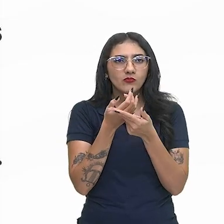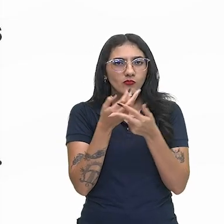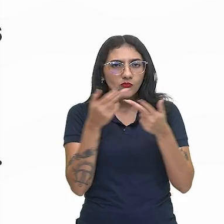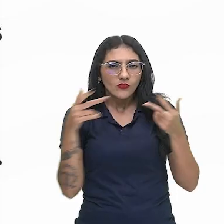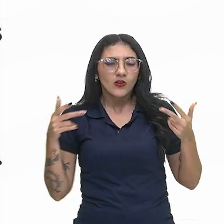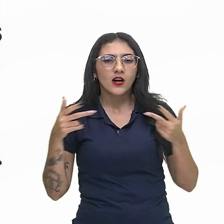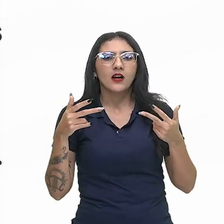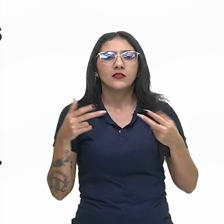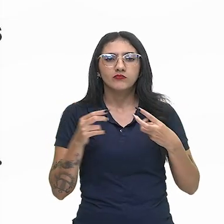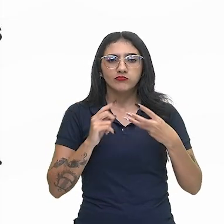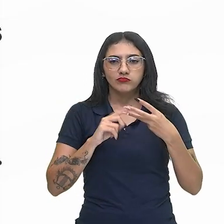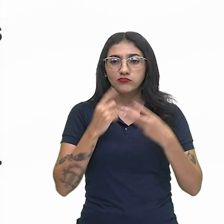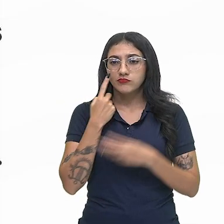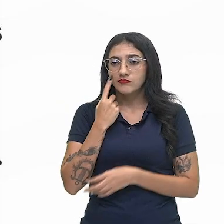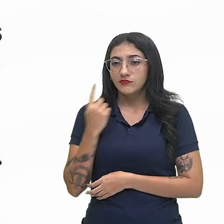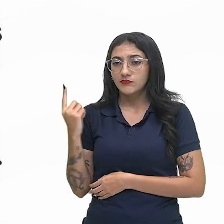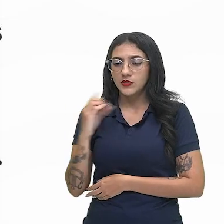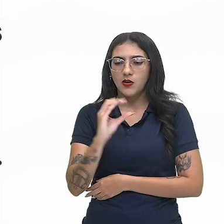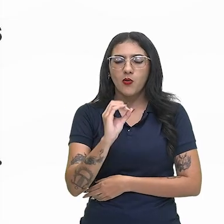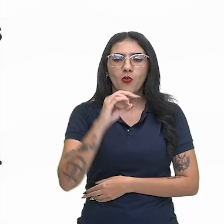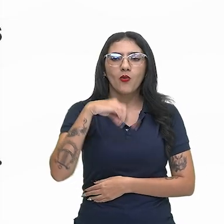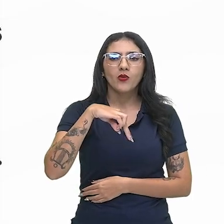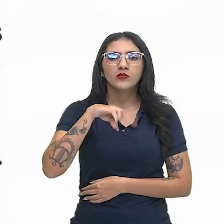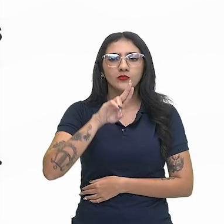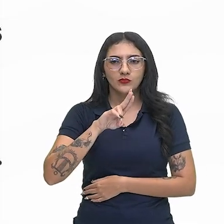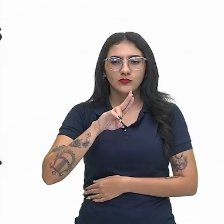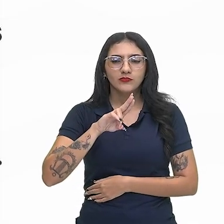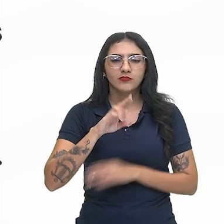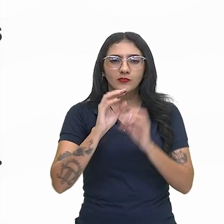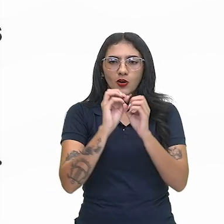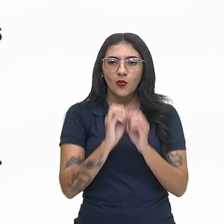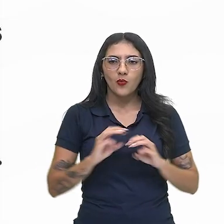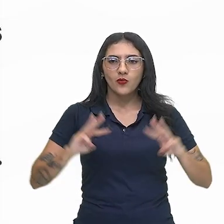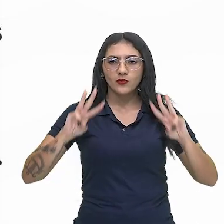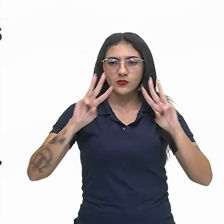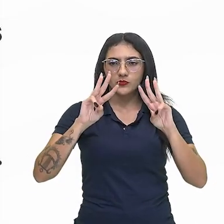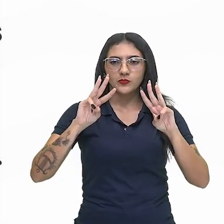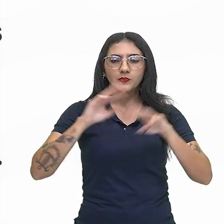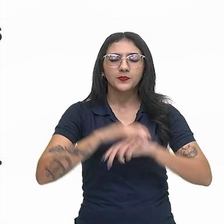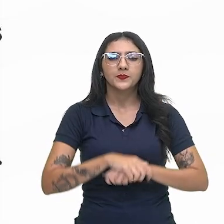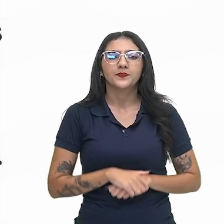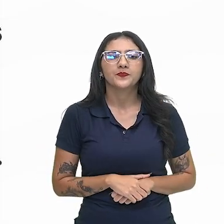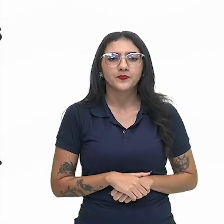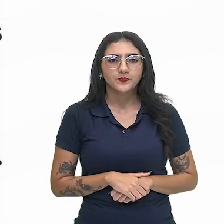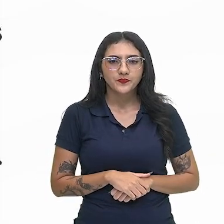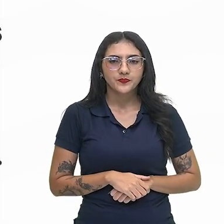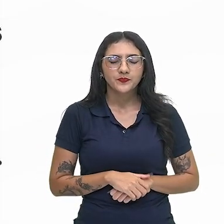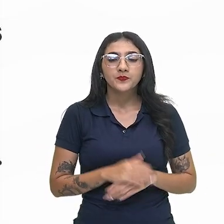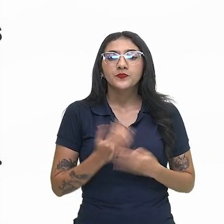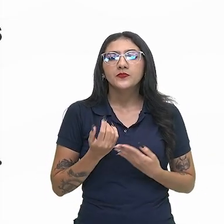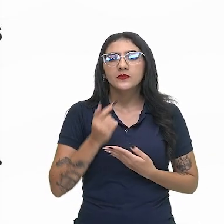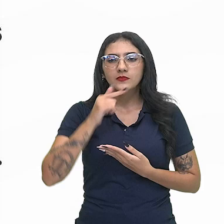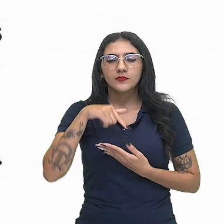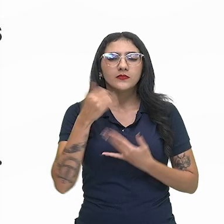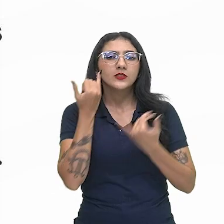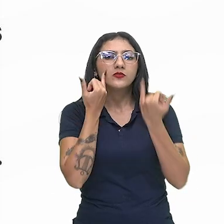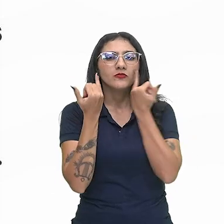e índices é a ONU, que é a Organização das Nações Unidas. E esses dados da ONU